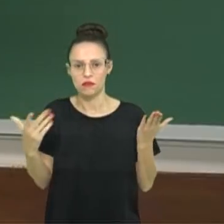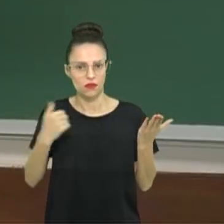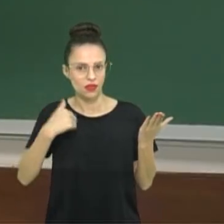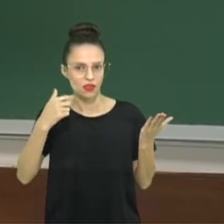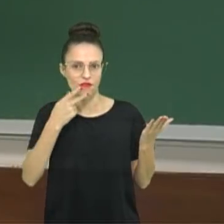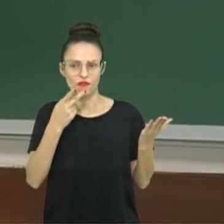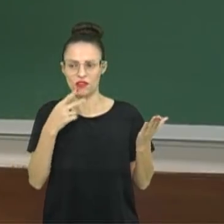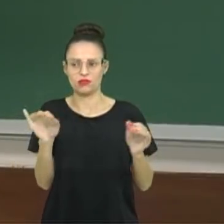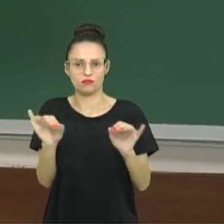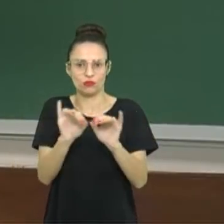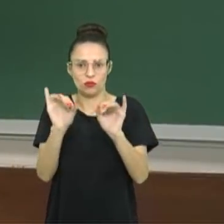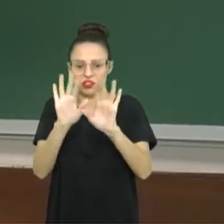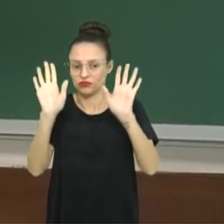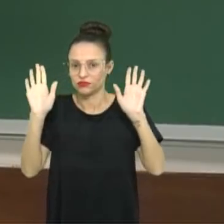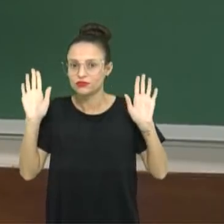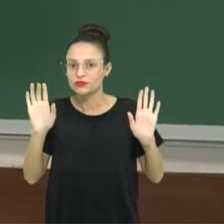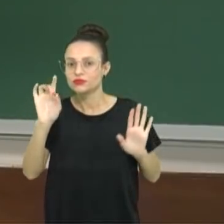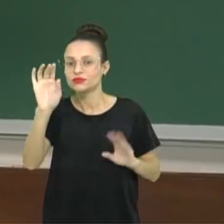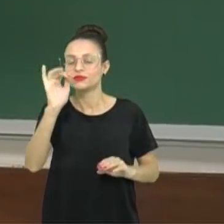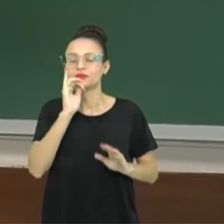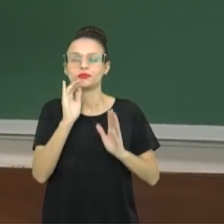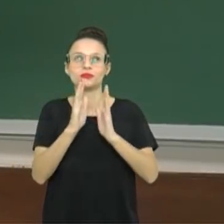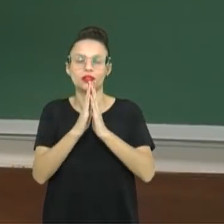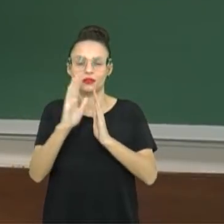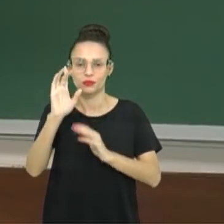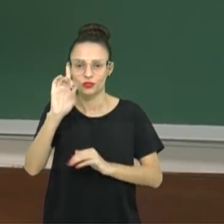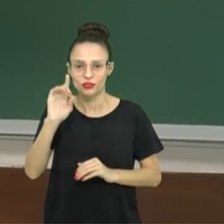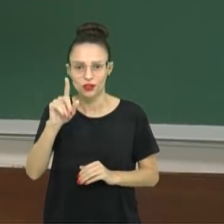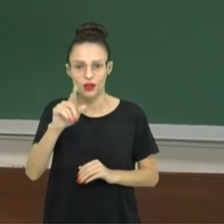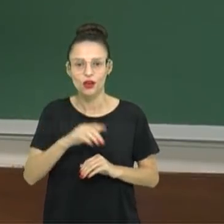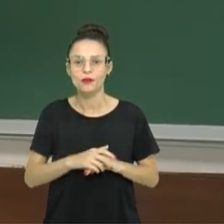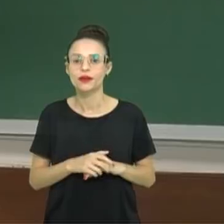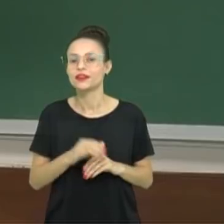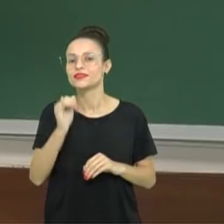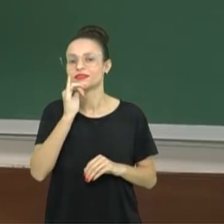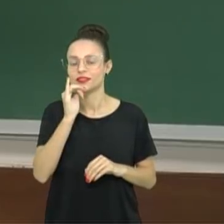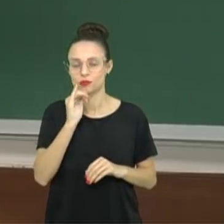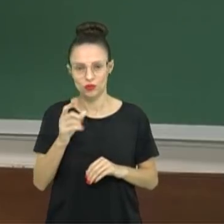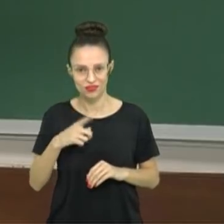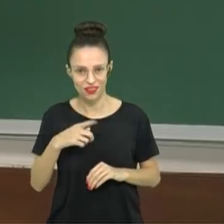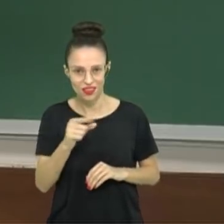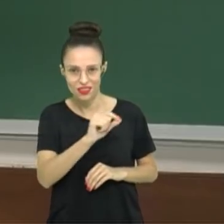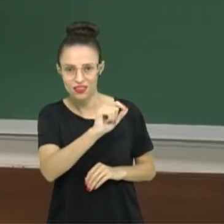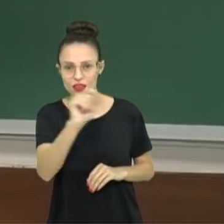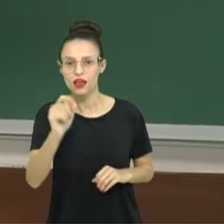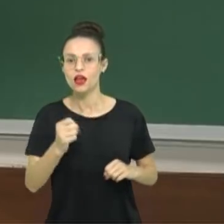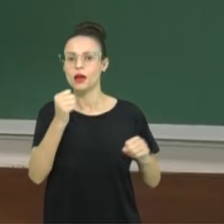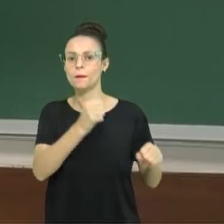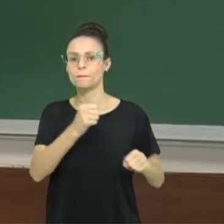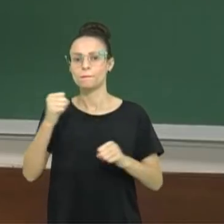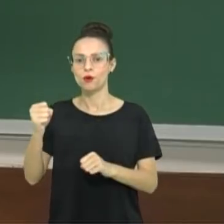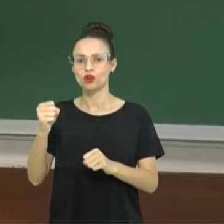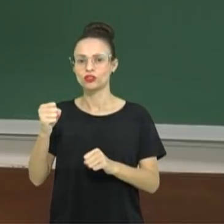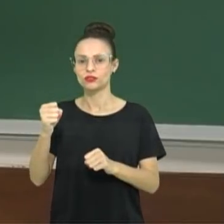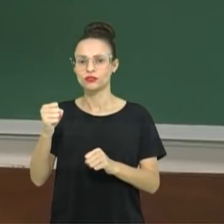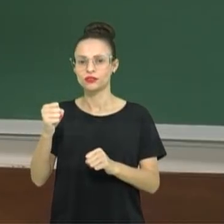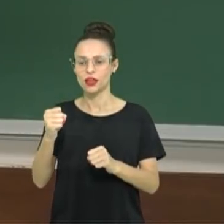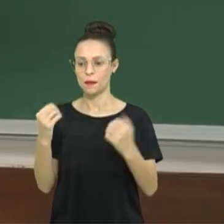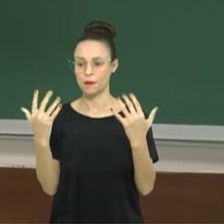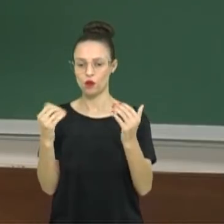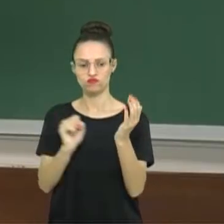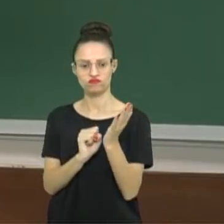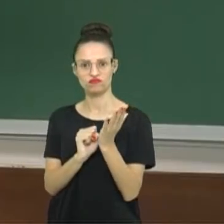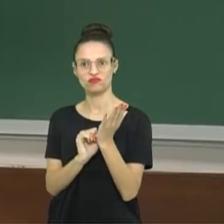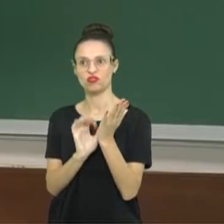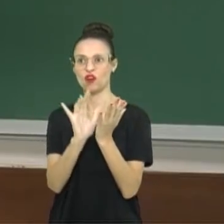falar uma bobagem aqui, pessoal. Isso é um exemplo. Pelo amor de Deus, não vou sair. Por exemplo, tem alguém que tem o poder de soltar fogo pela mão.